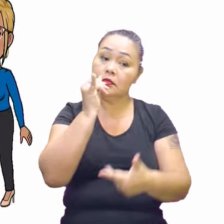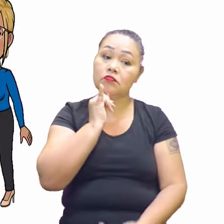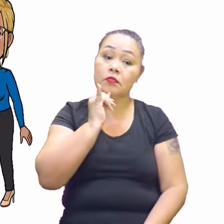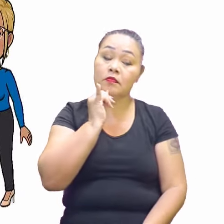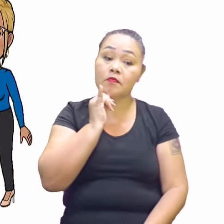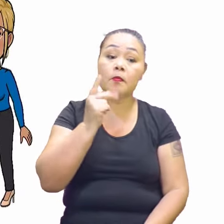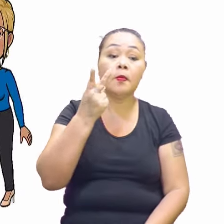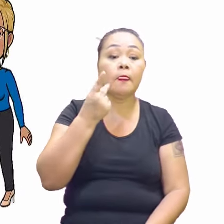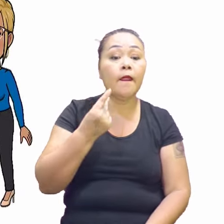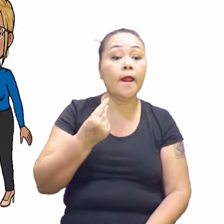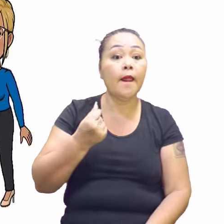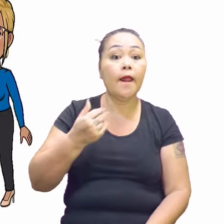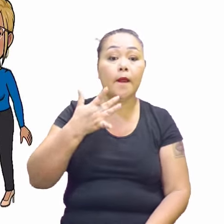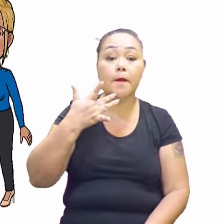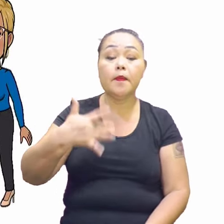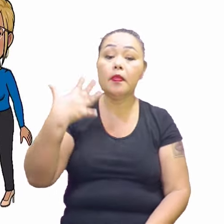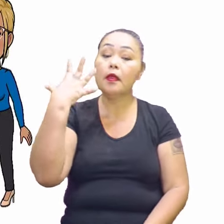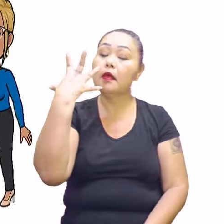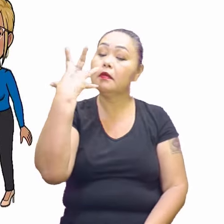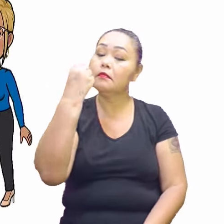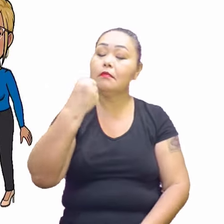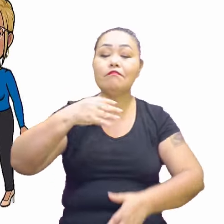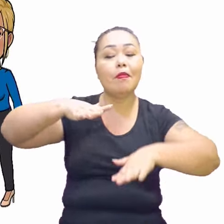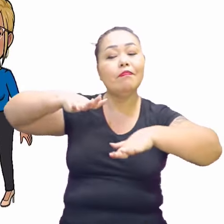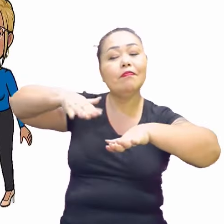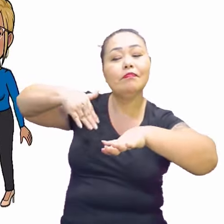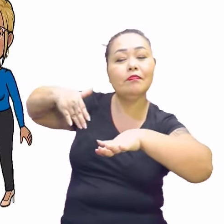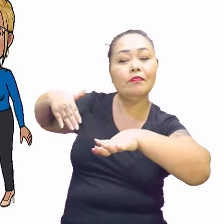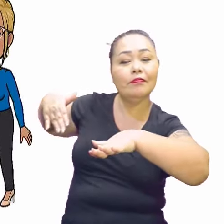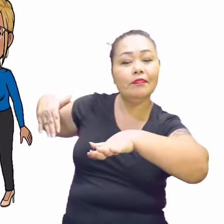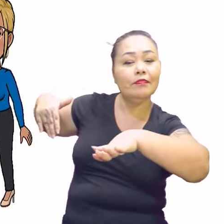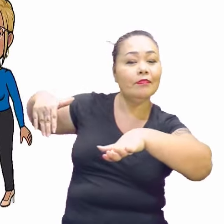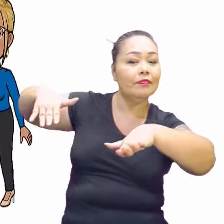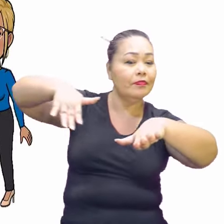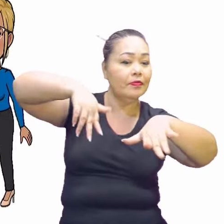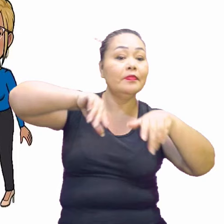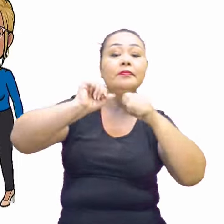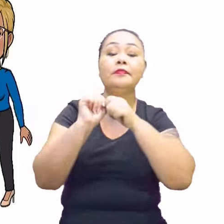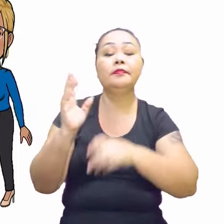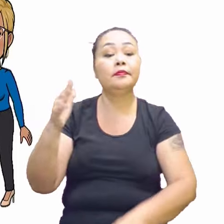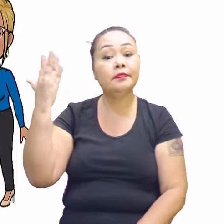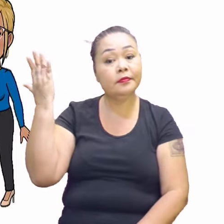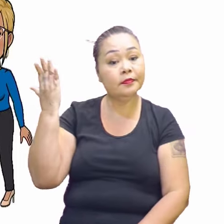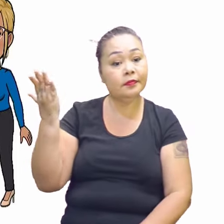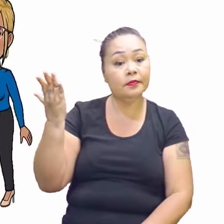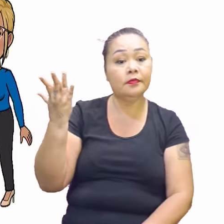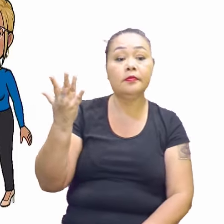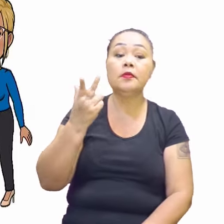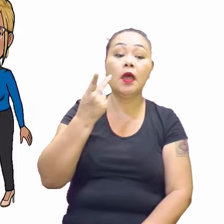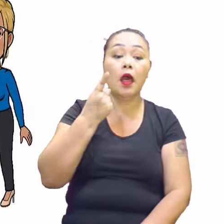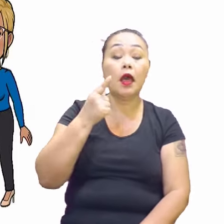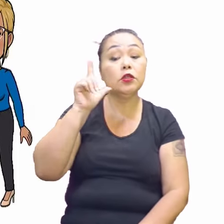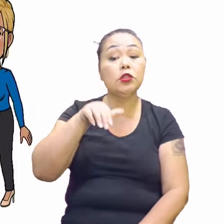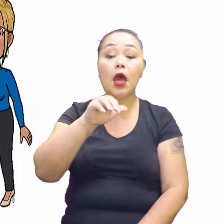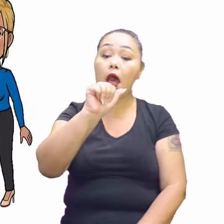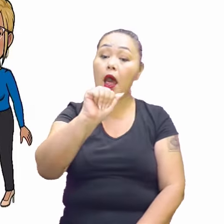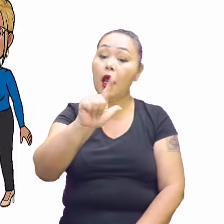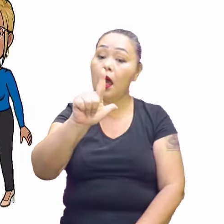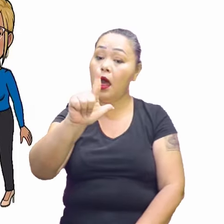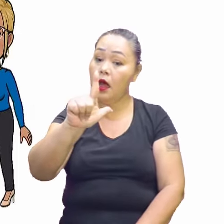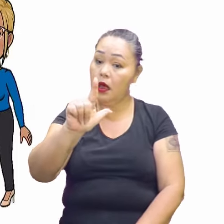exemplo. Alagoas impressiona pela beleza das praias. Olha só, Alagoas já é